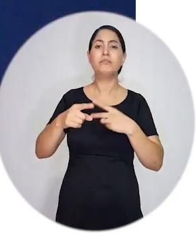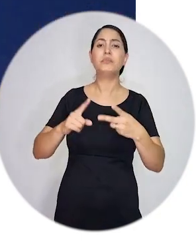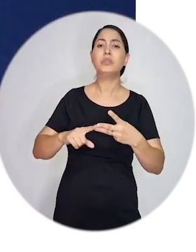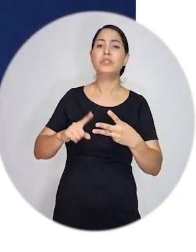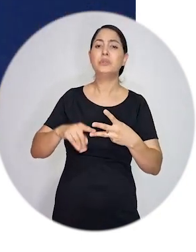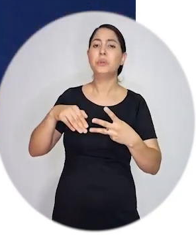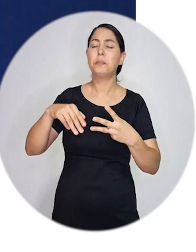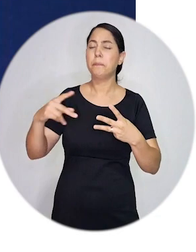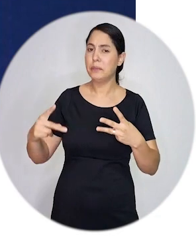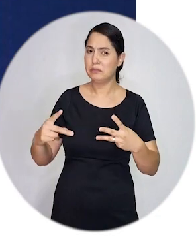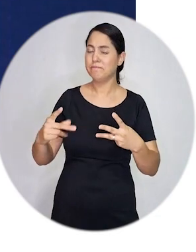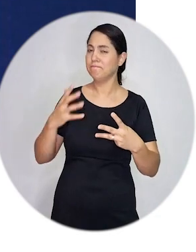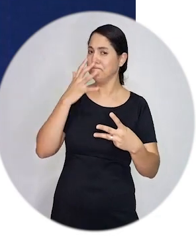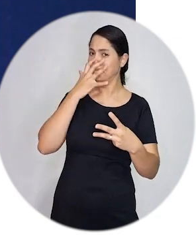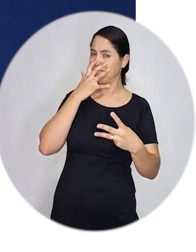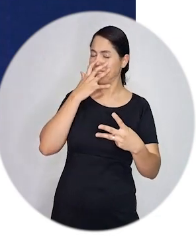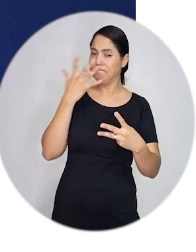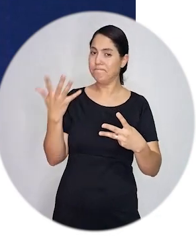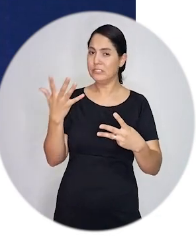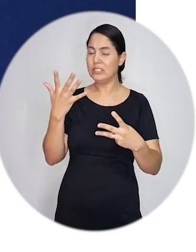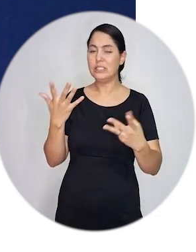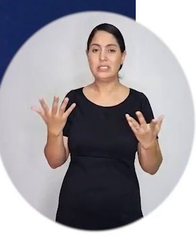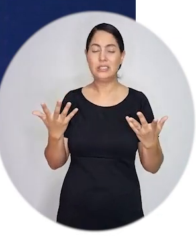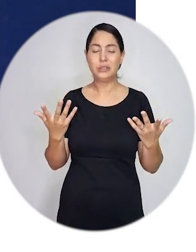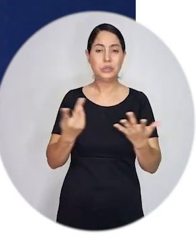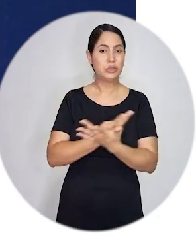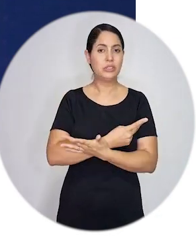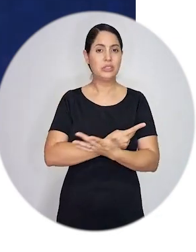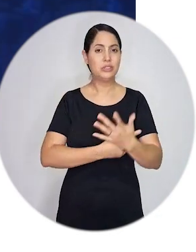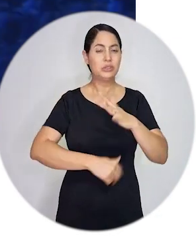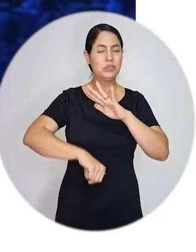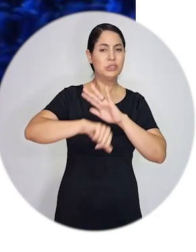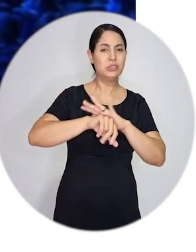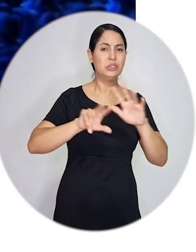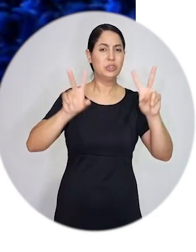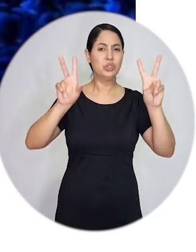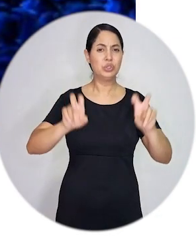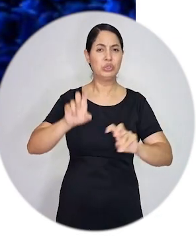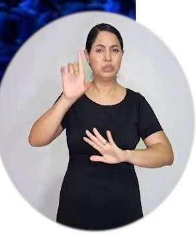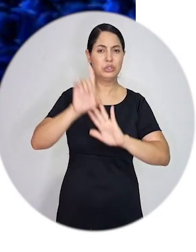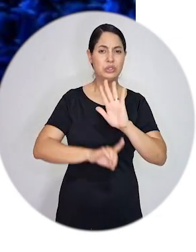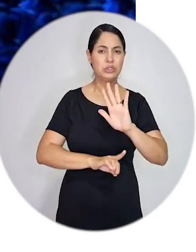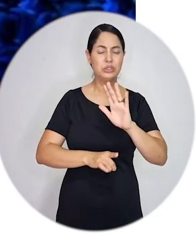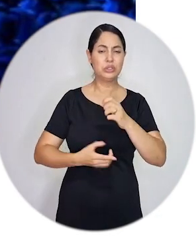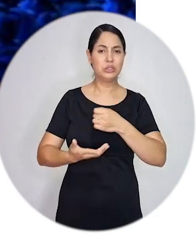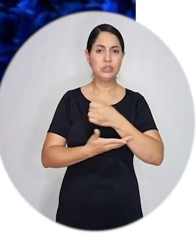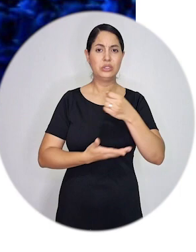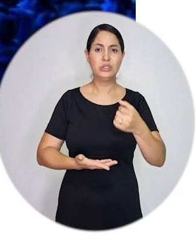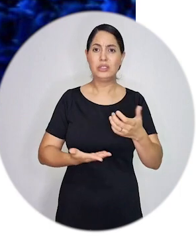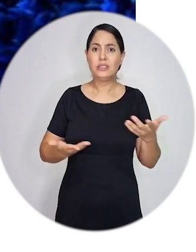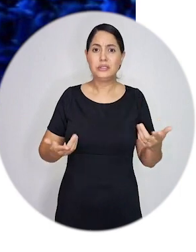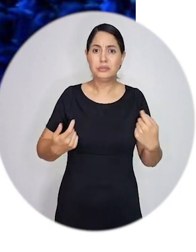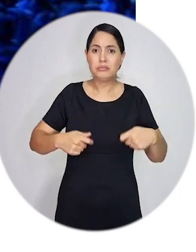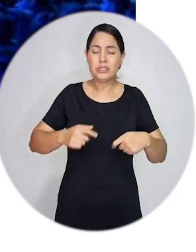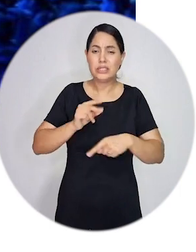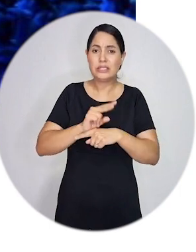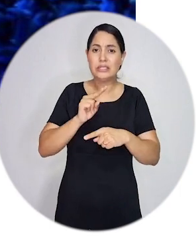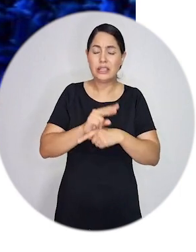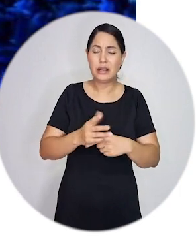que ouvir o Ministério Público. No crime tem que zelar pelos direitos fundamentais do